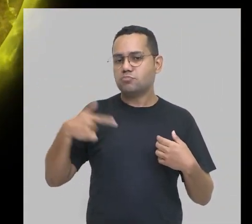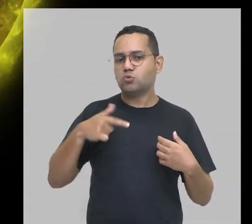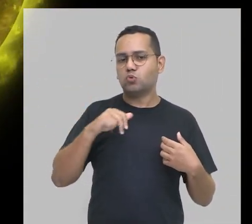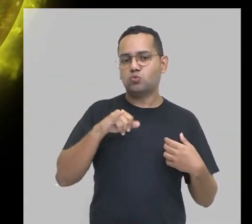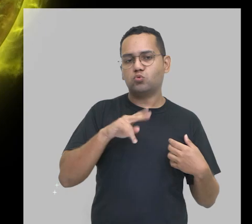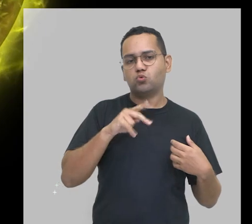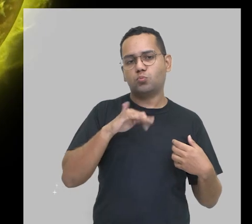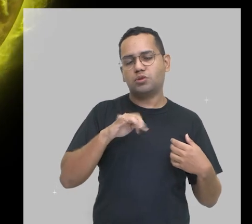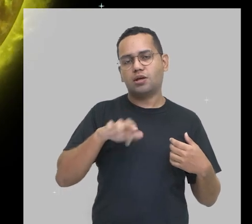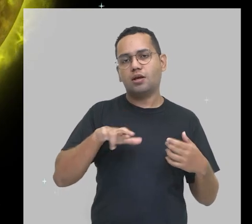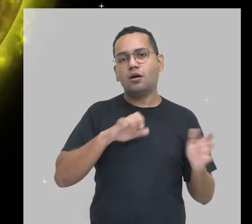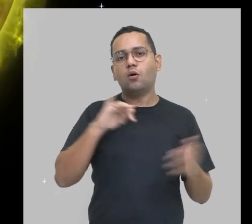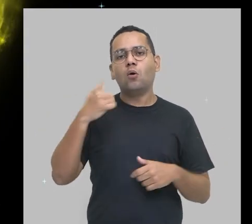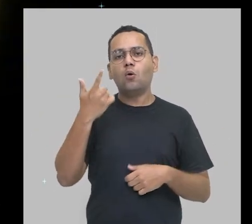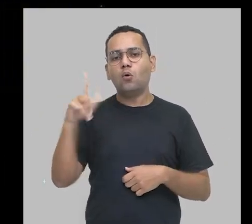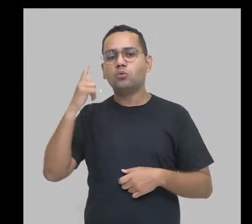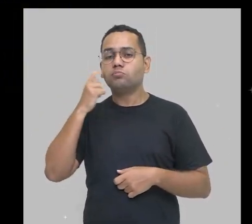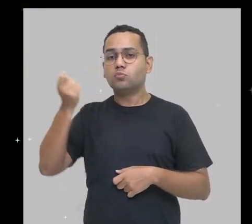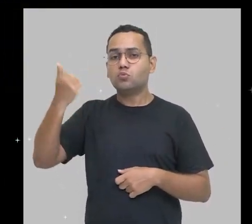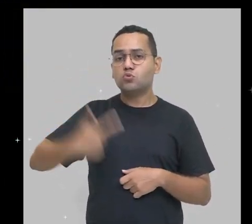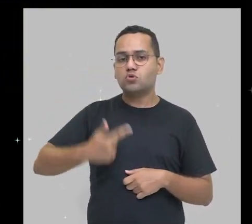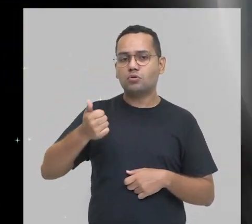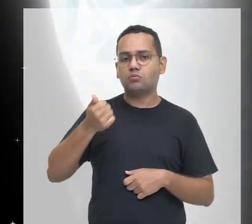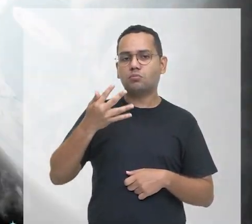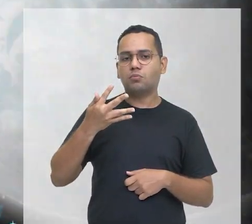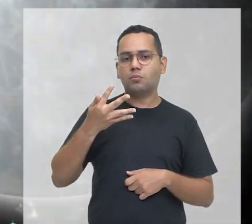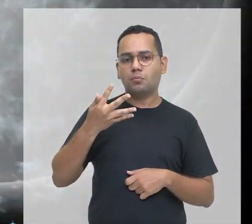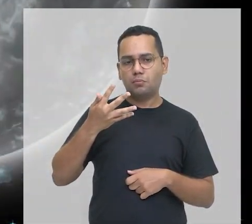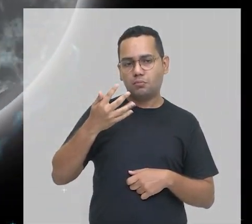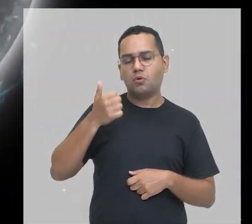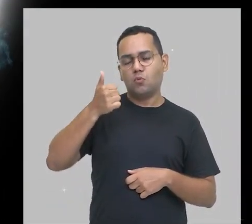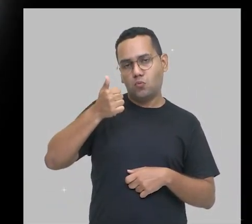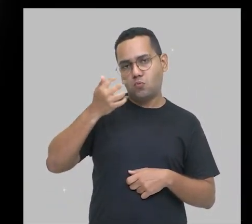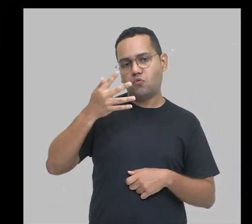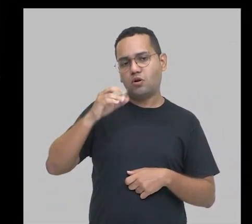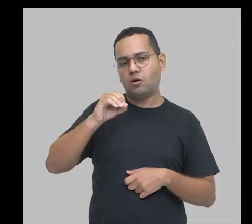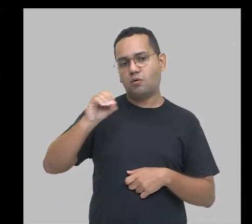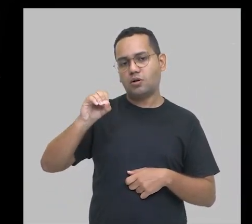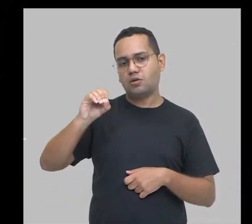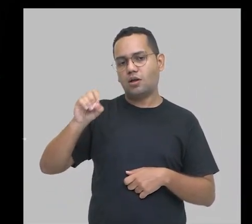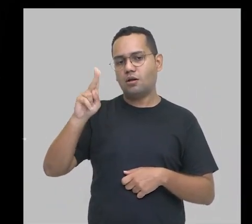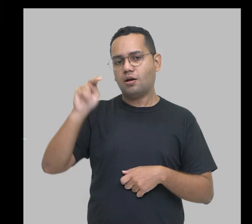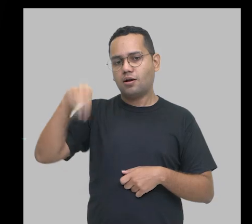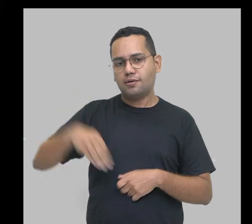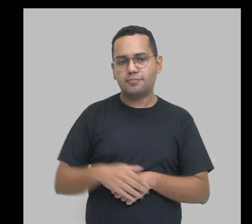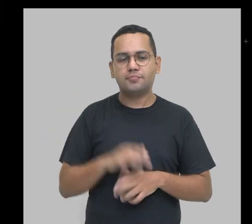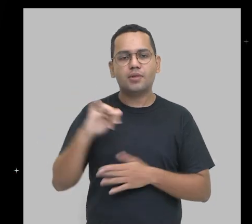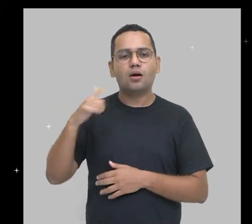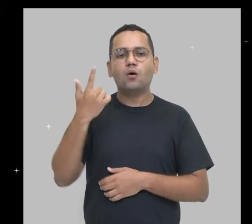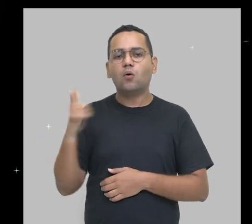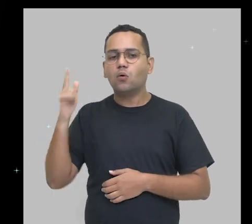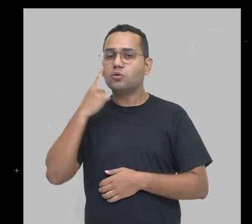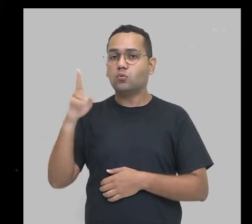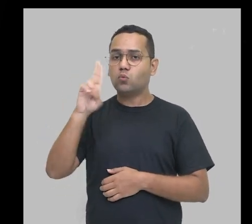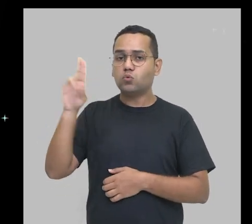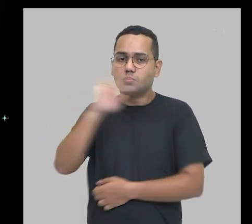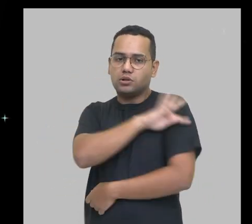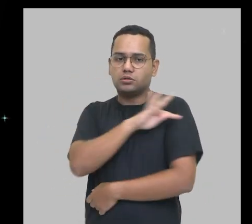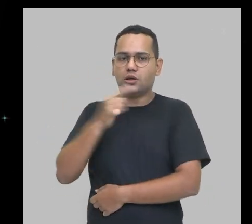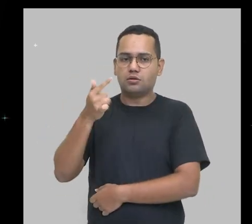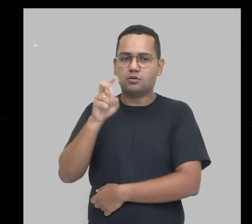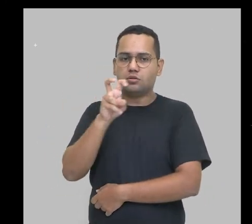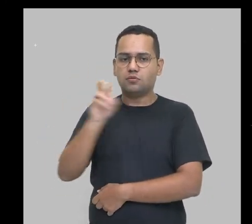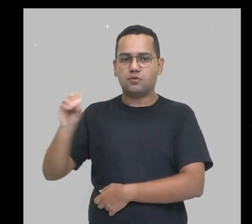com 1.400.000 quilômetros de diâmetro. Estrela Sirius A, certo? E